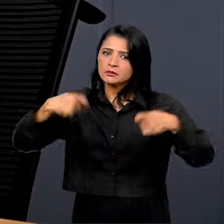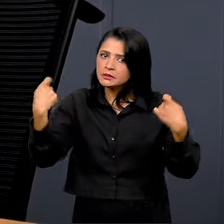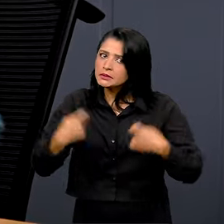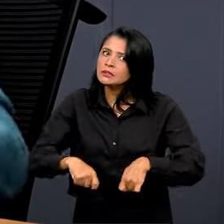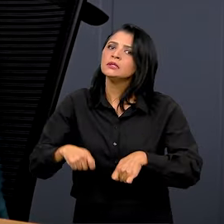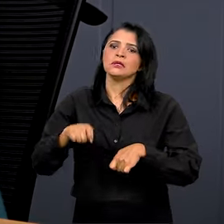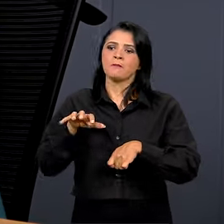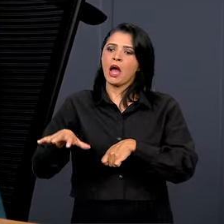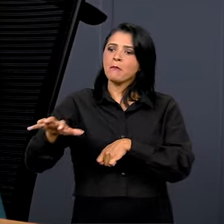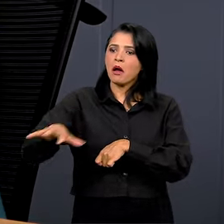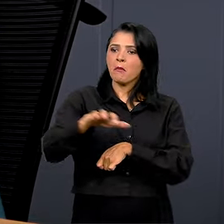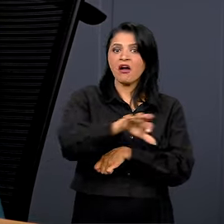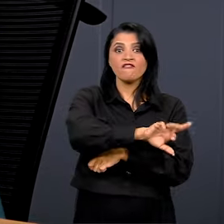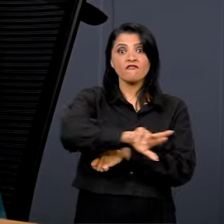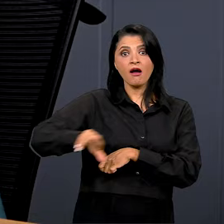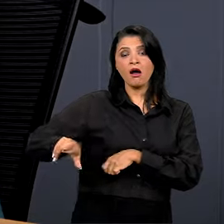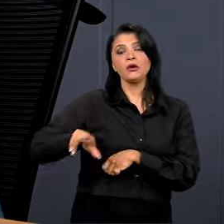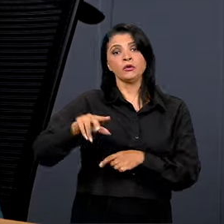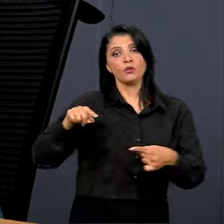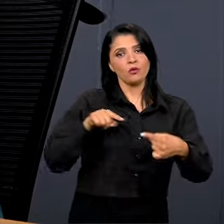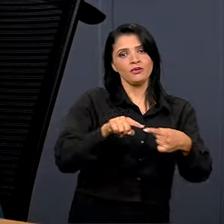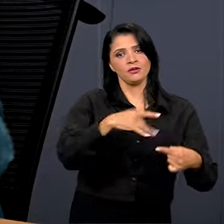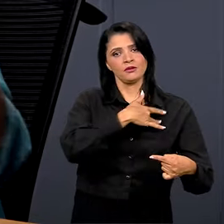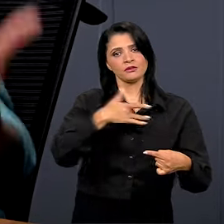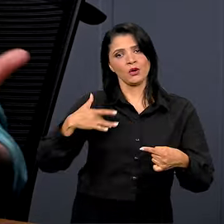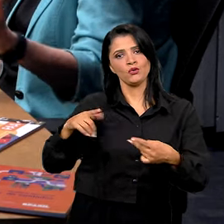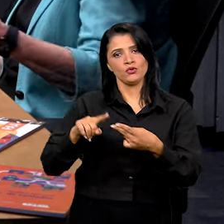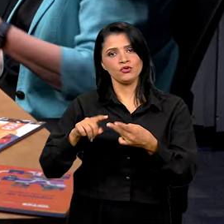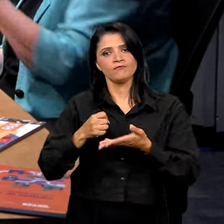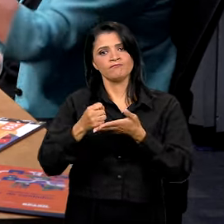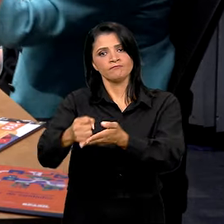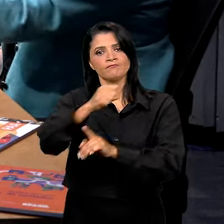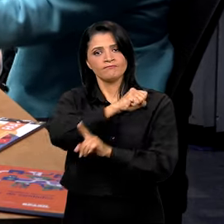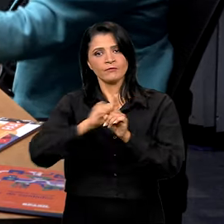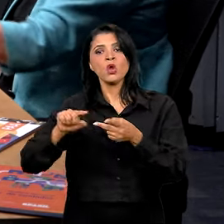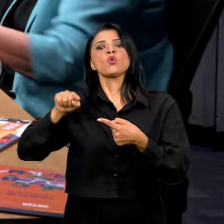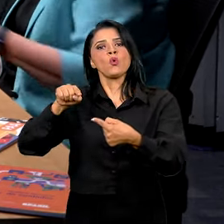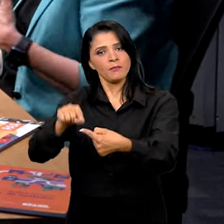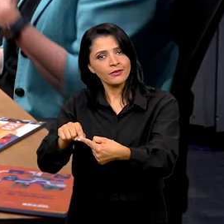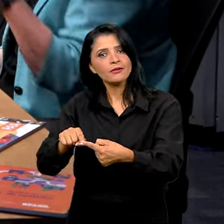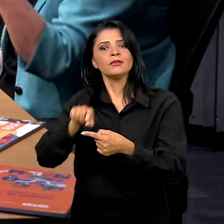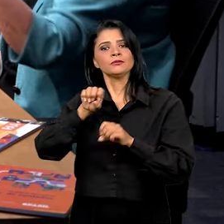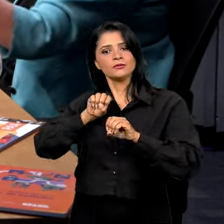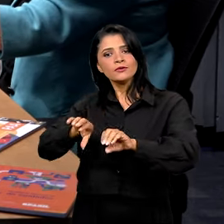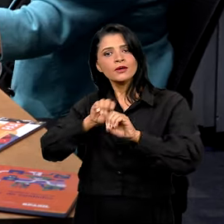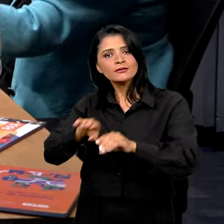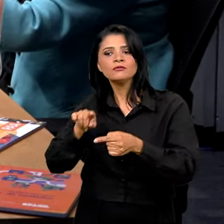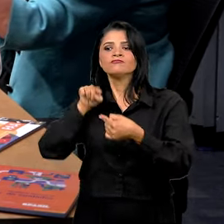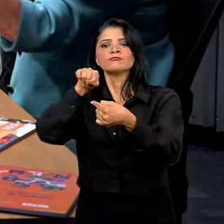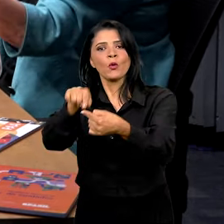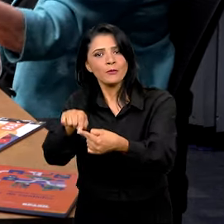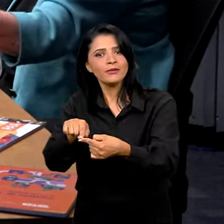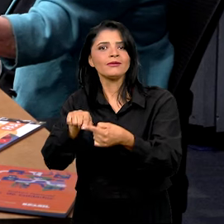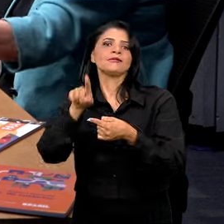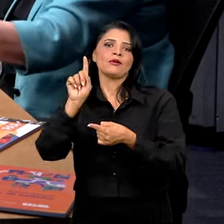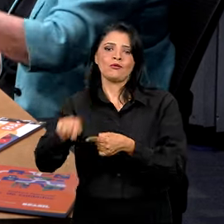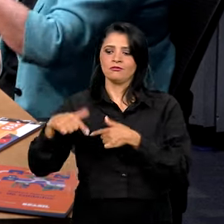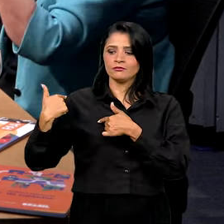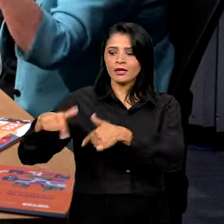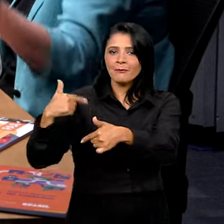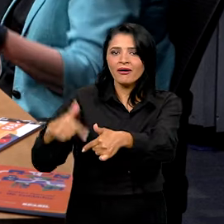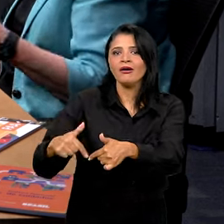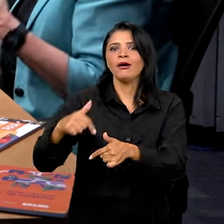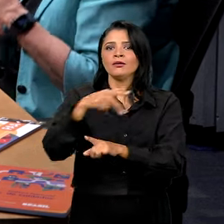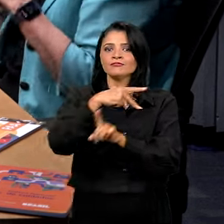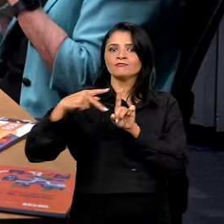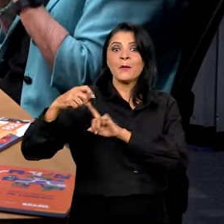necessariamente intersetorial tem a ver com a saúde tem a ver com a assistência social tem a ver com a educação tem a ver com o trabalho e com a